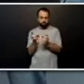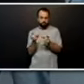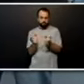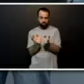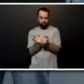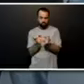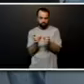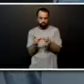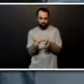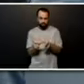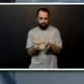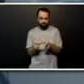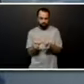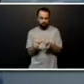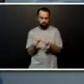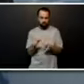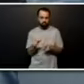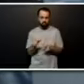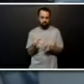subconjunto.